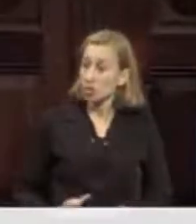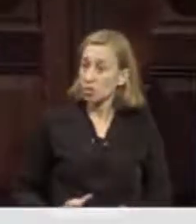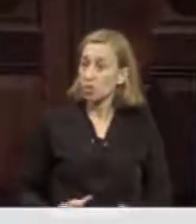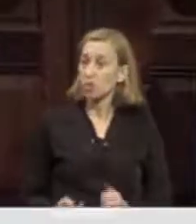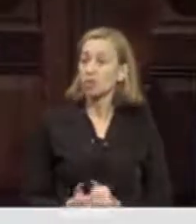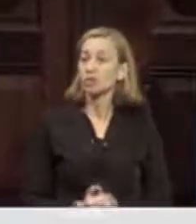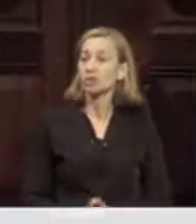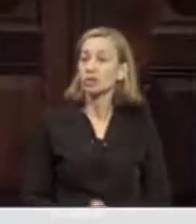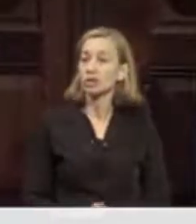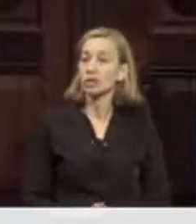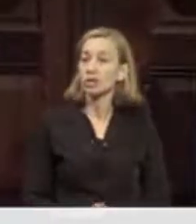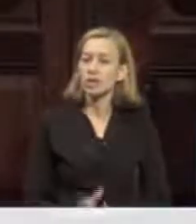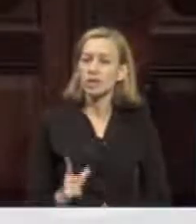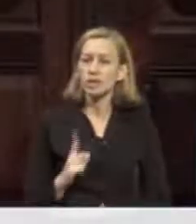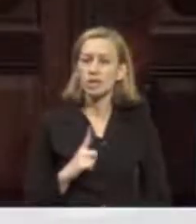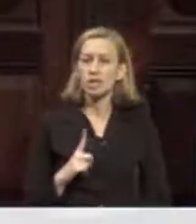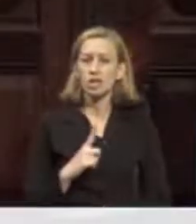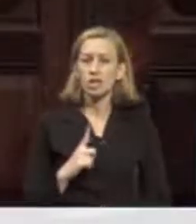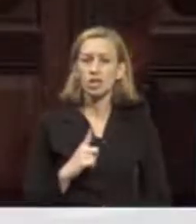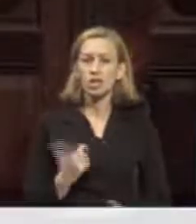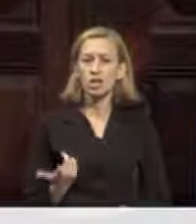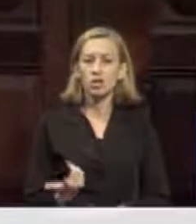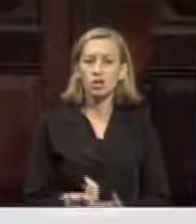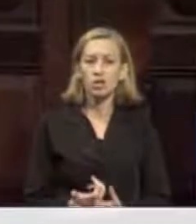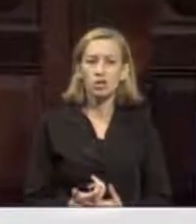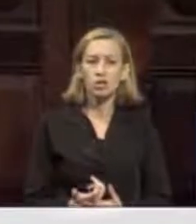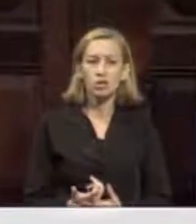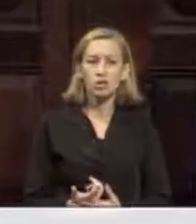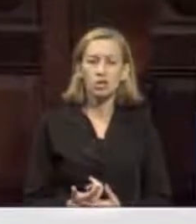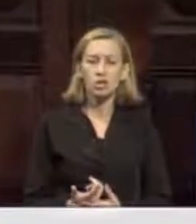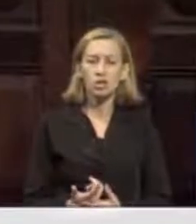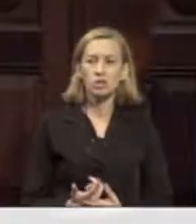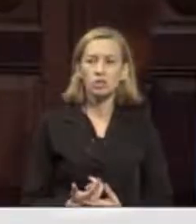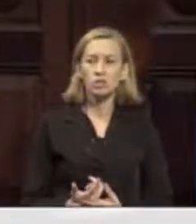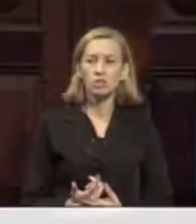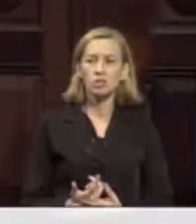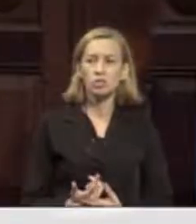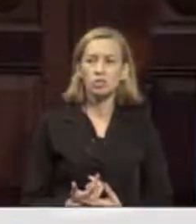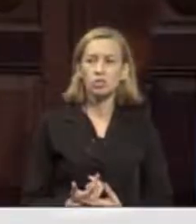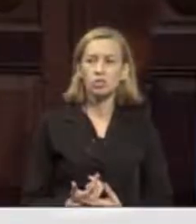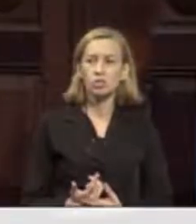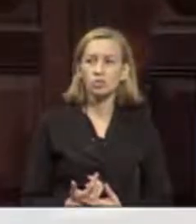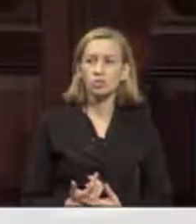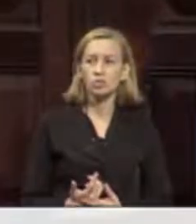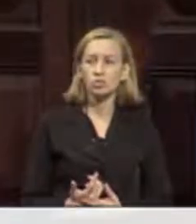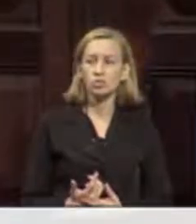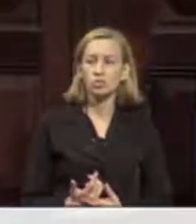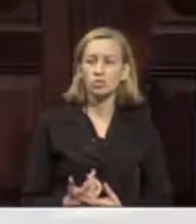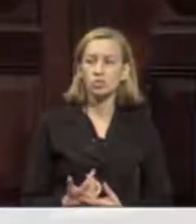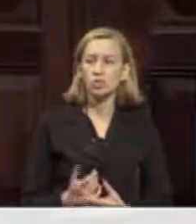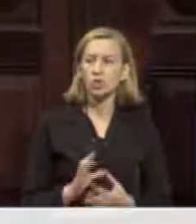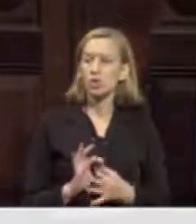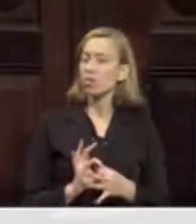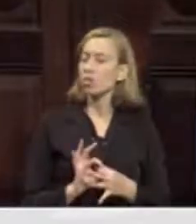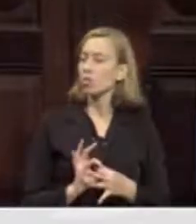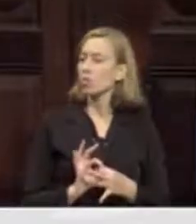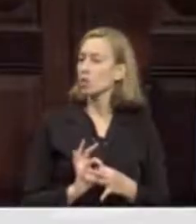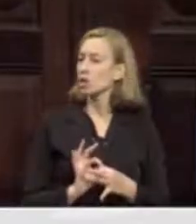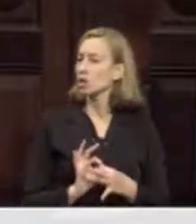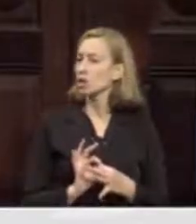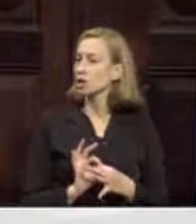uma parcialidade e uma simetria que caracteriza a